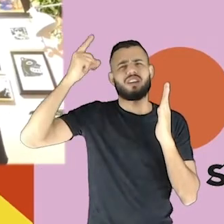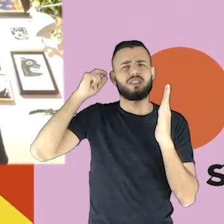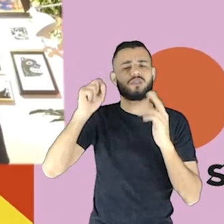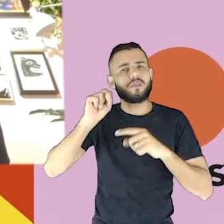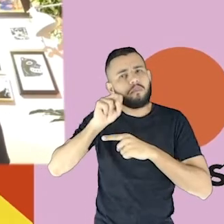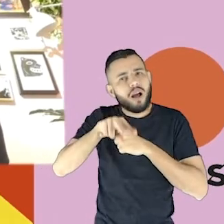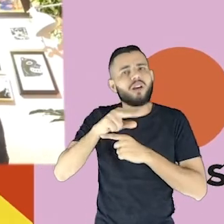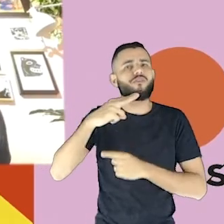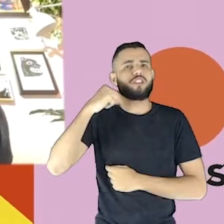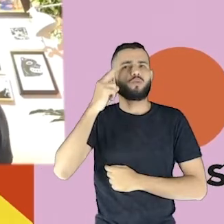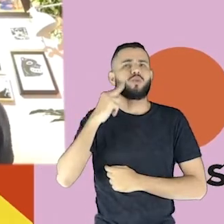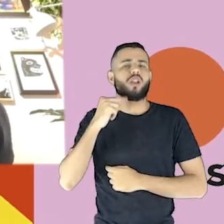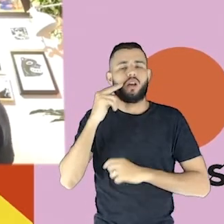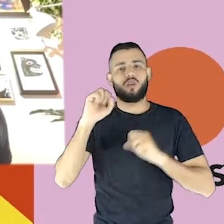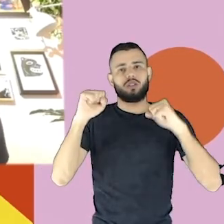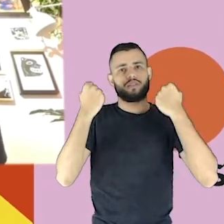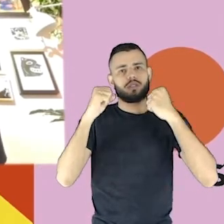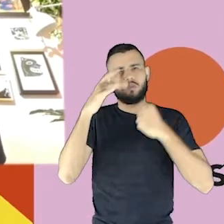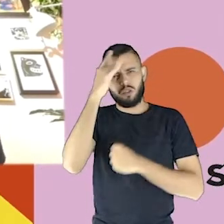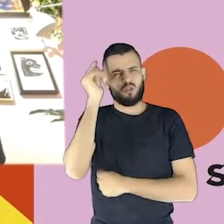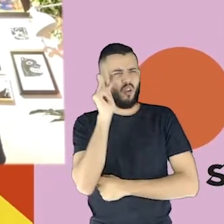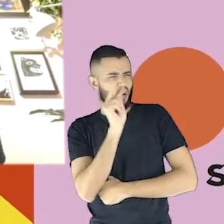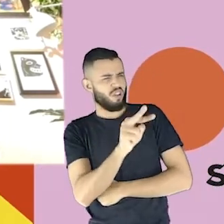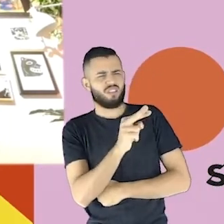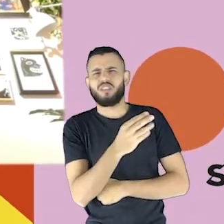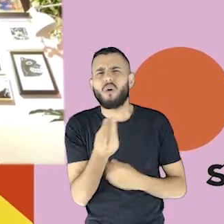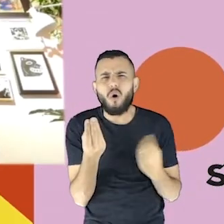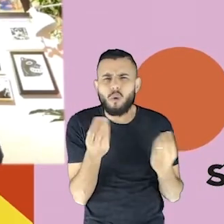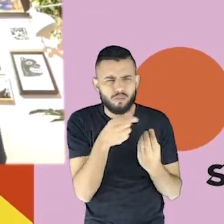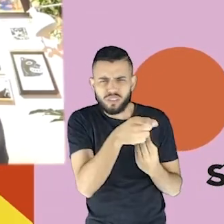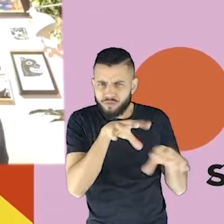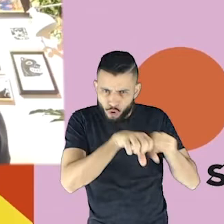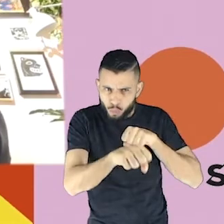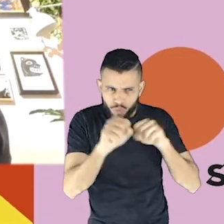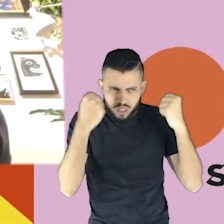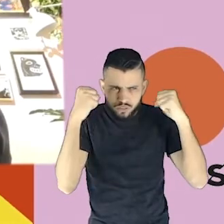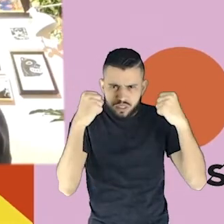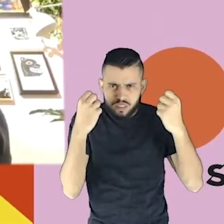inscreve no vestibular para educação física e fala, ah, eu me inscrevi em educação física. As pessoas jogam assim, como assim você se